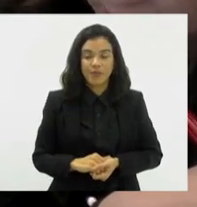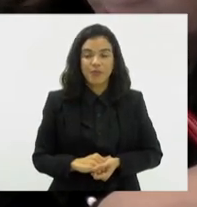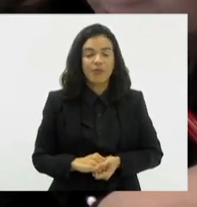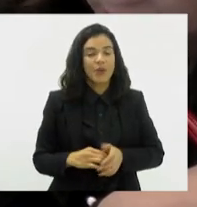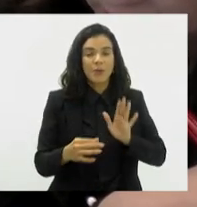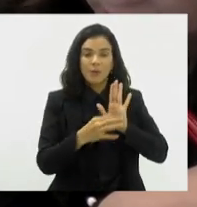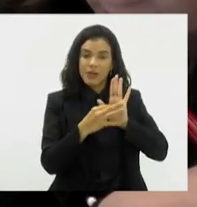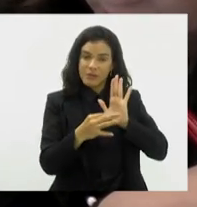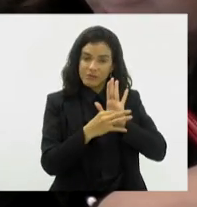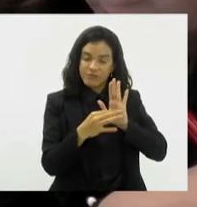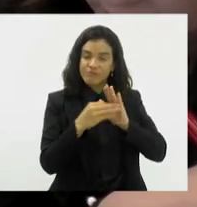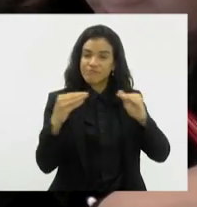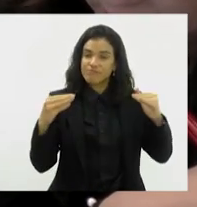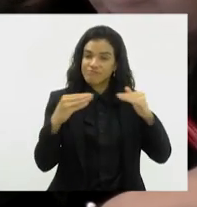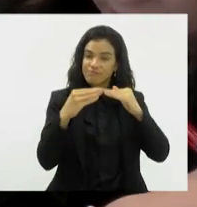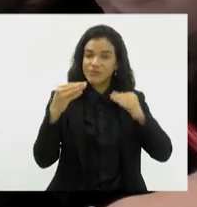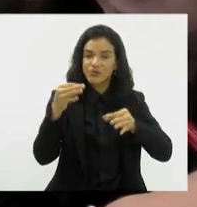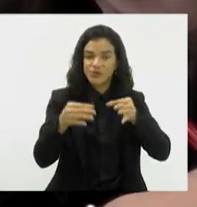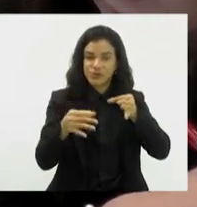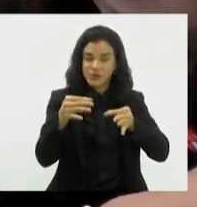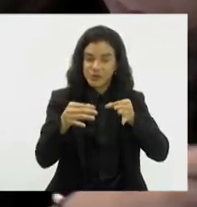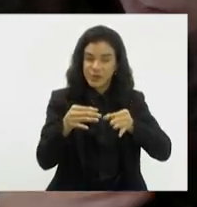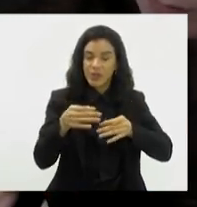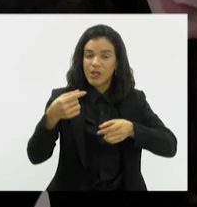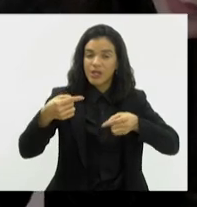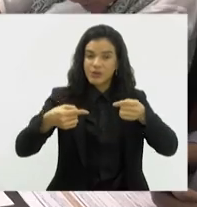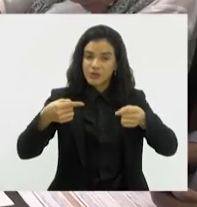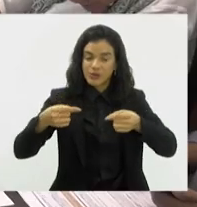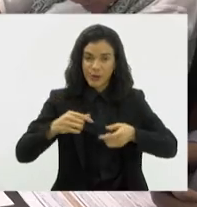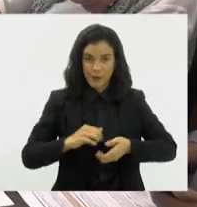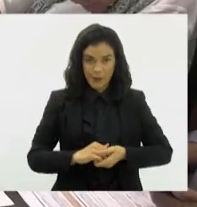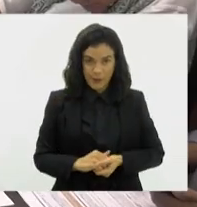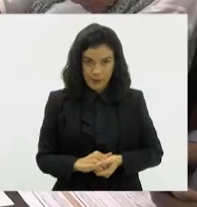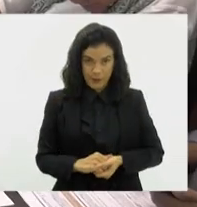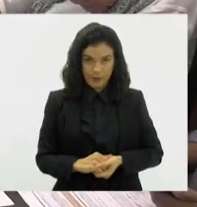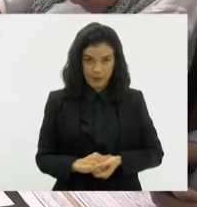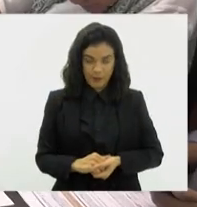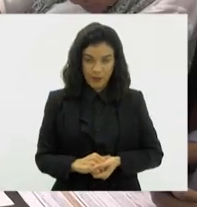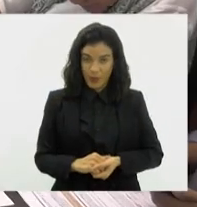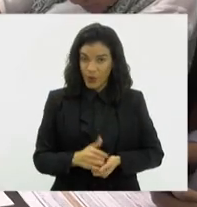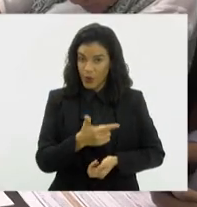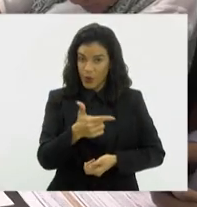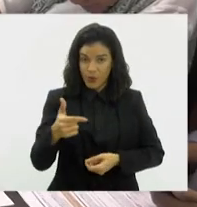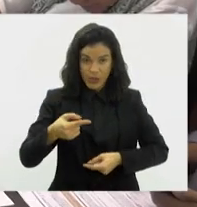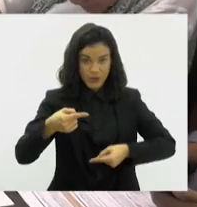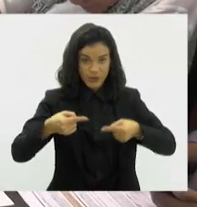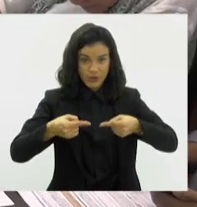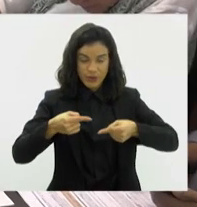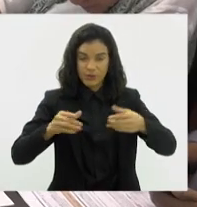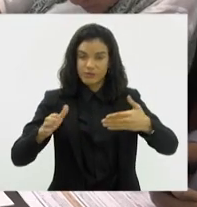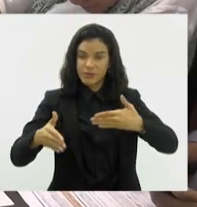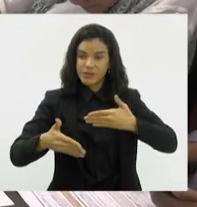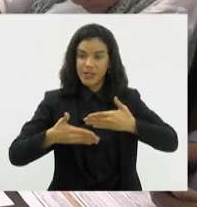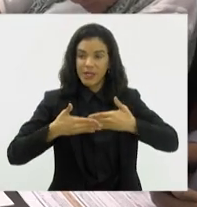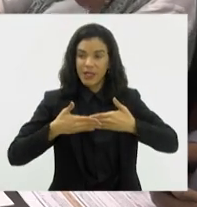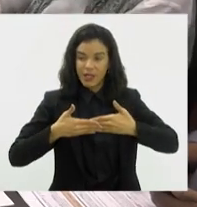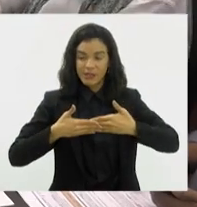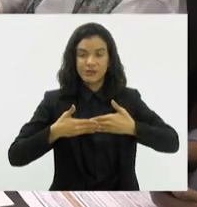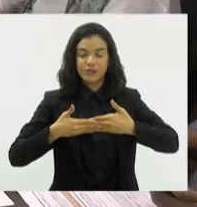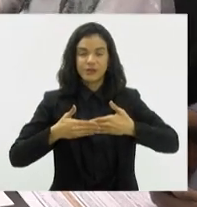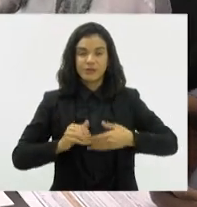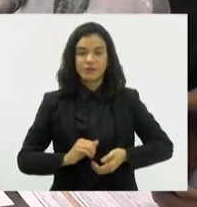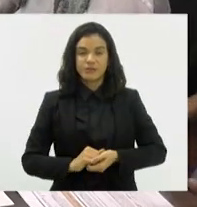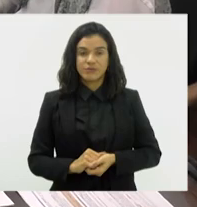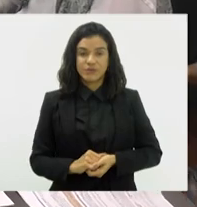Parecer, presidente, é pela juridicidade. Em discussão. Não havendo quem queira discutir, encerrada a